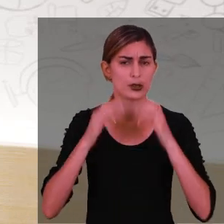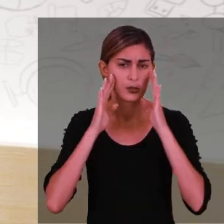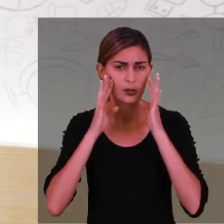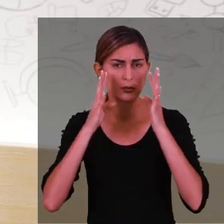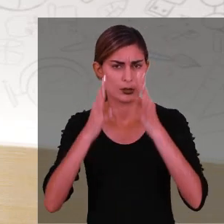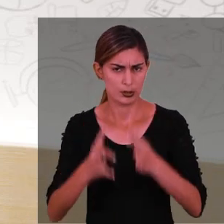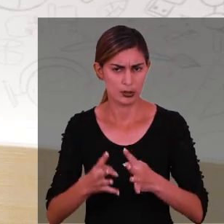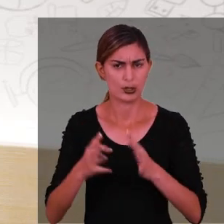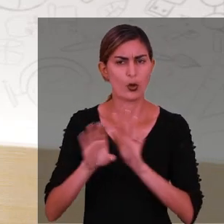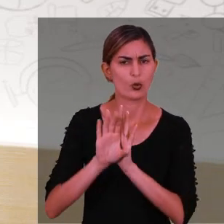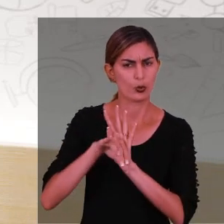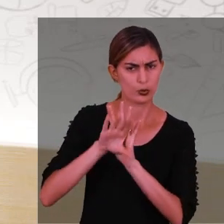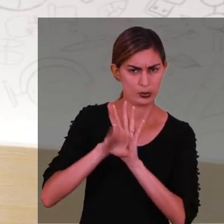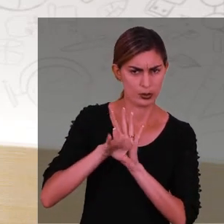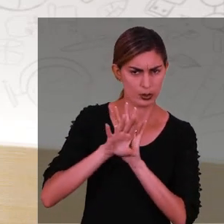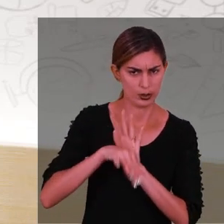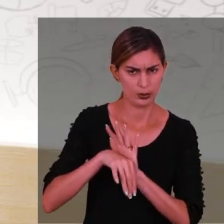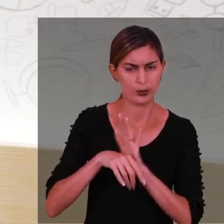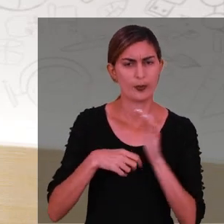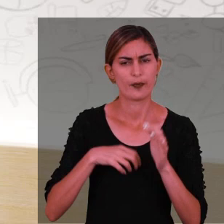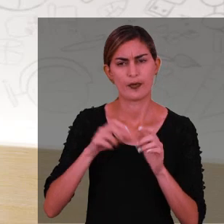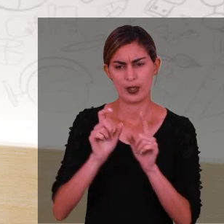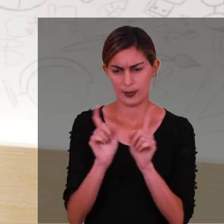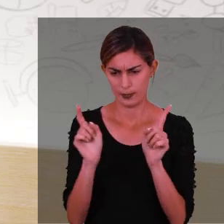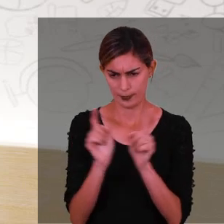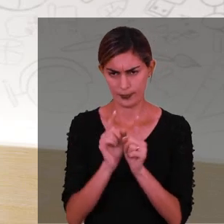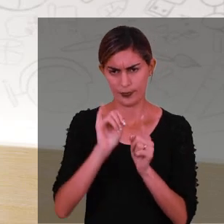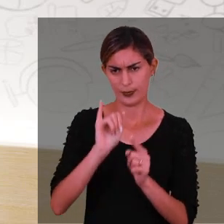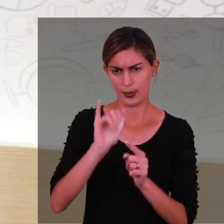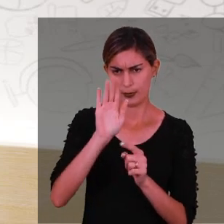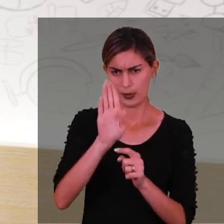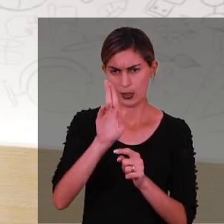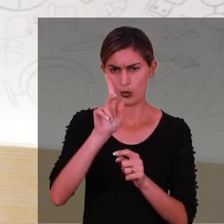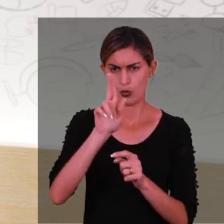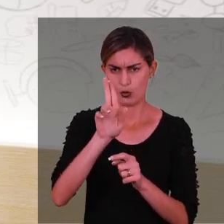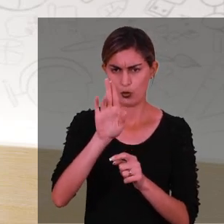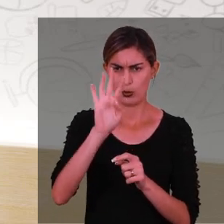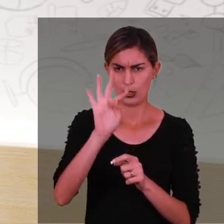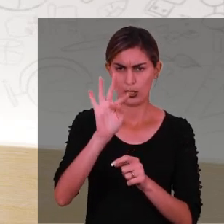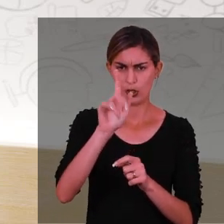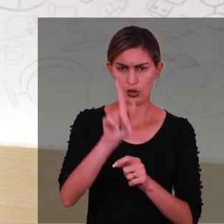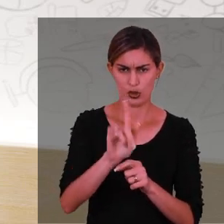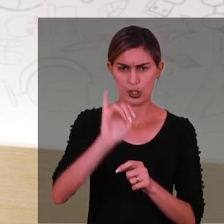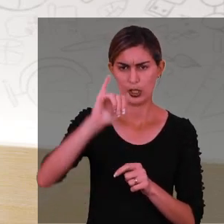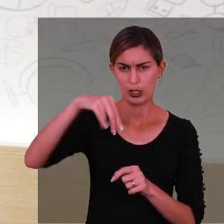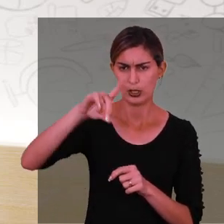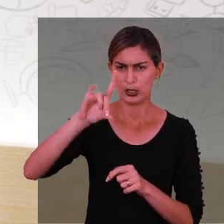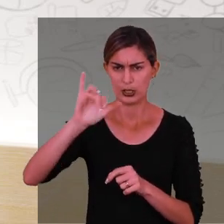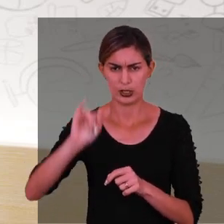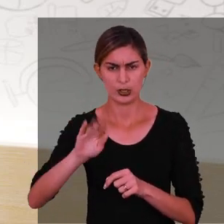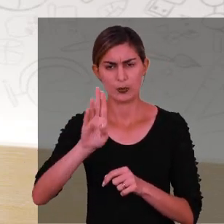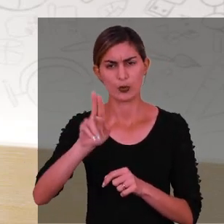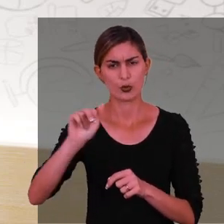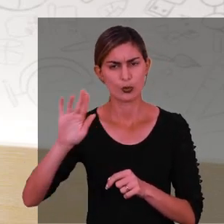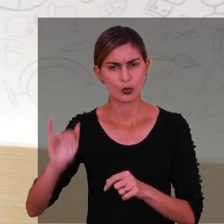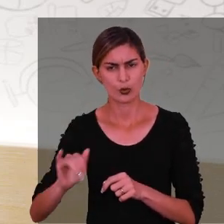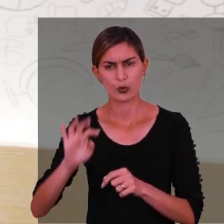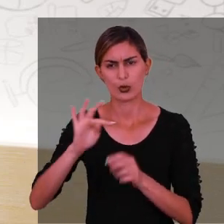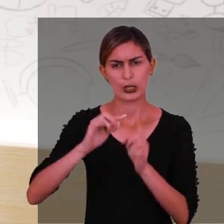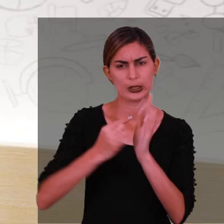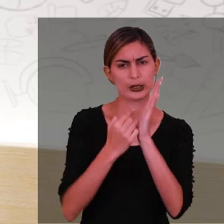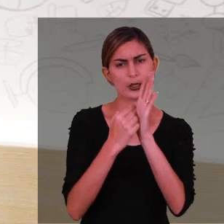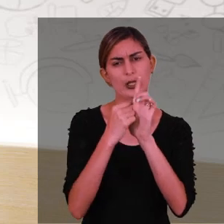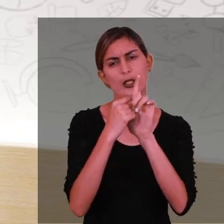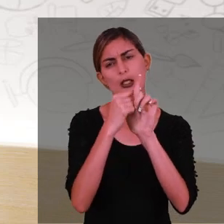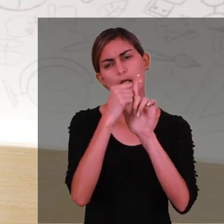vamos recapitular alguns conceitos. A sigla IB/UTG significa Índice de Bulbo Úmido Termômetro